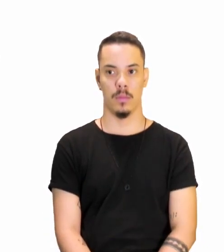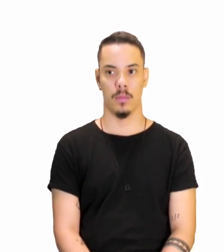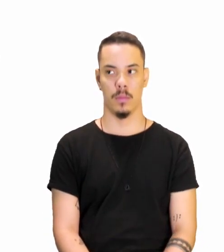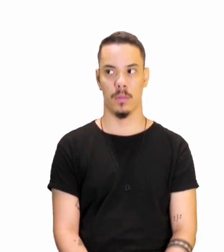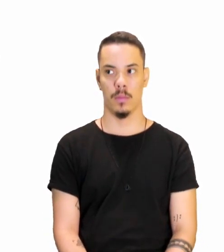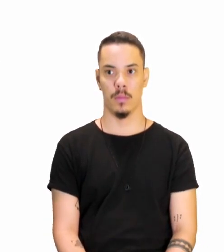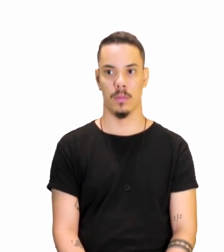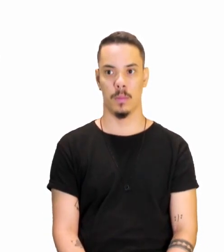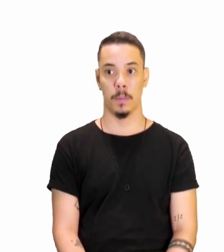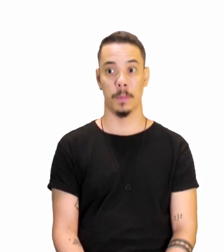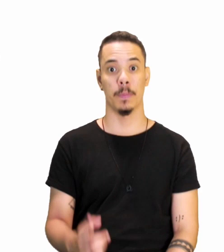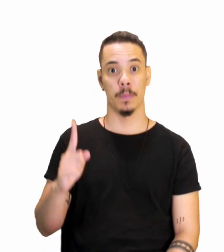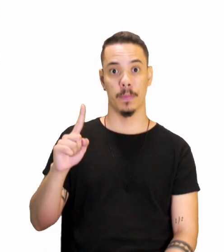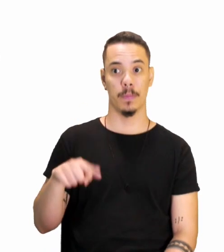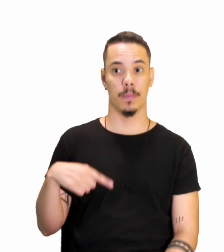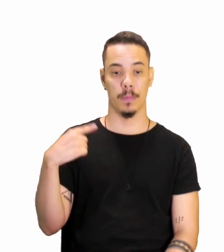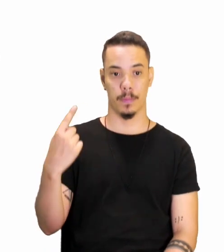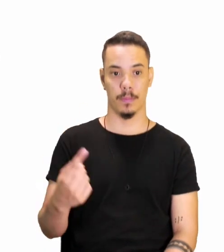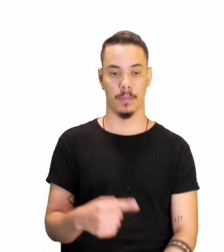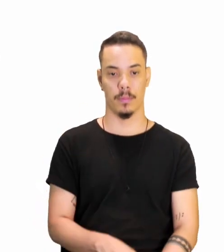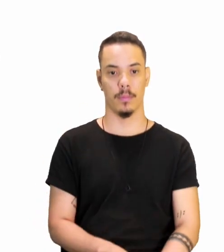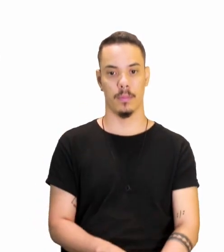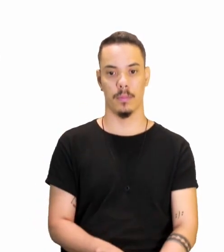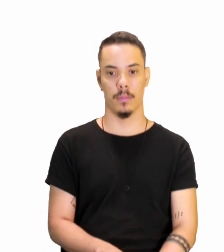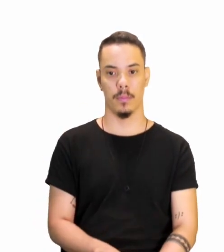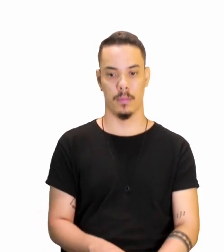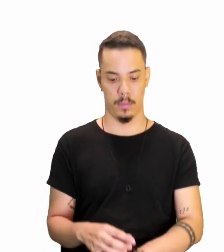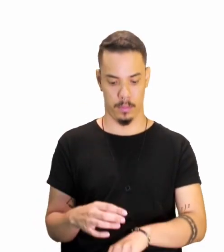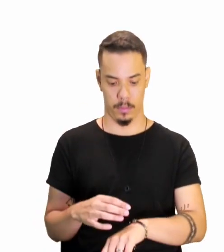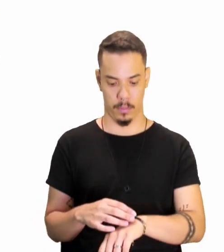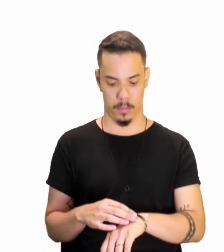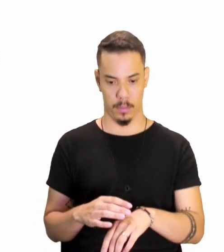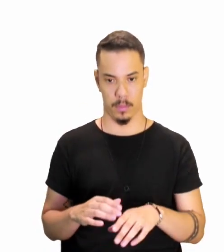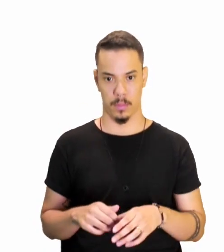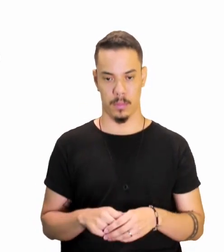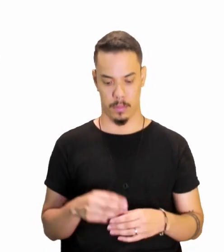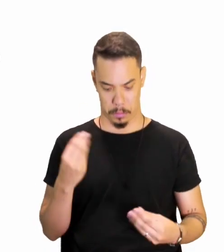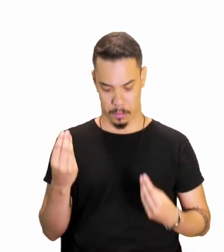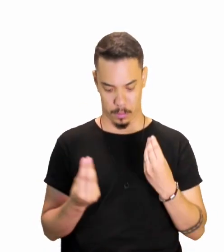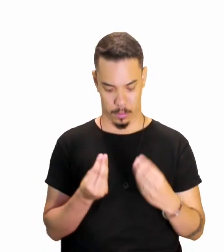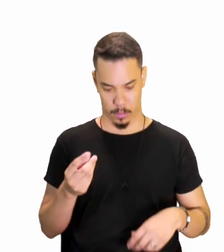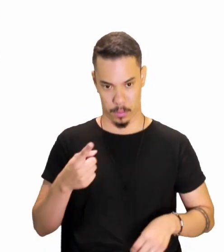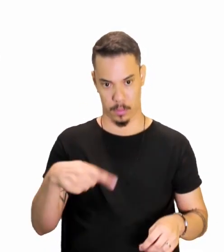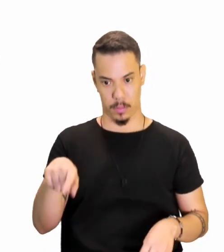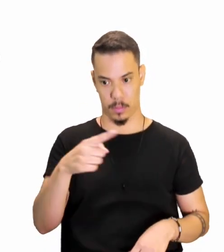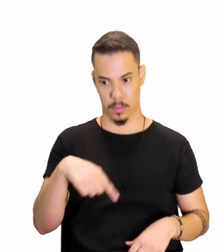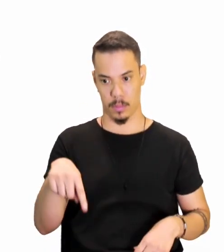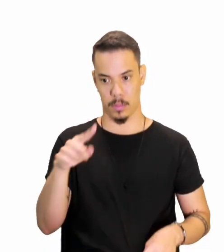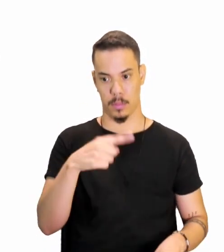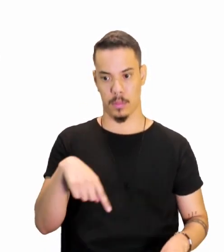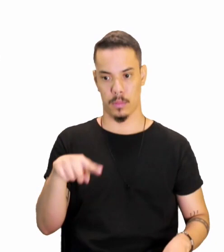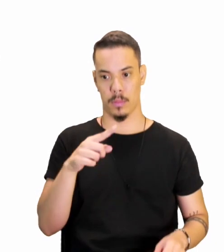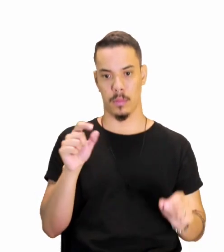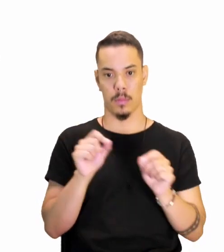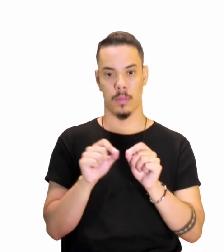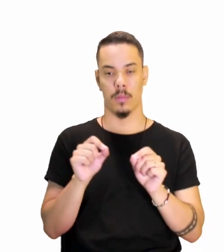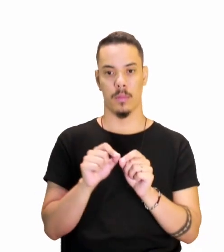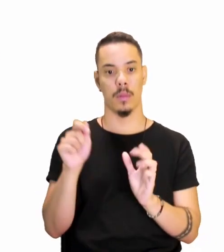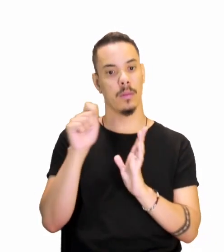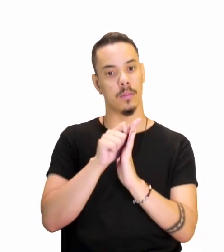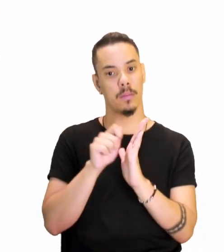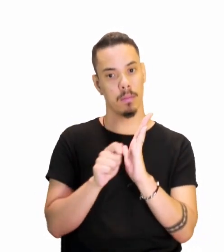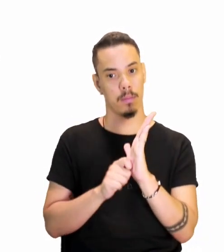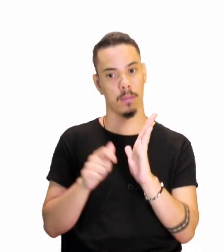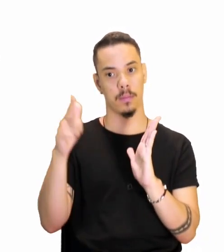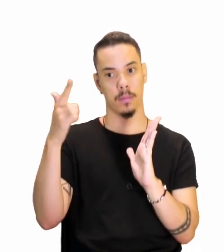Aí depois, o que você vai fazer? Você vai identificar como ele está sendo empregado. Aí vai